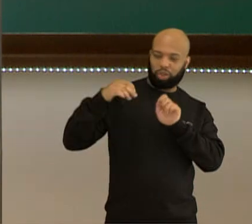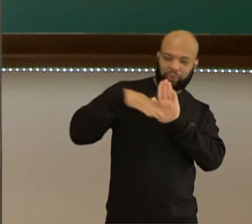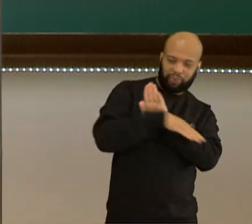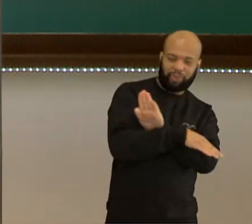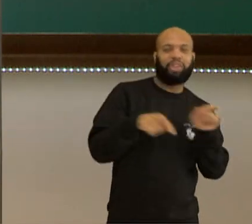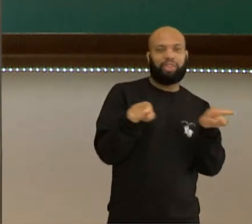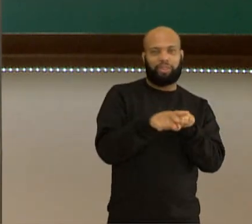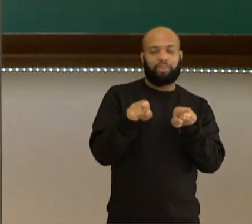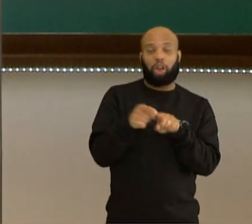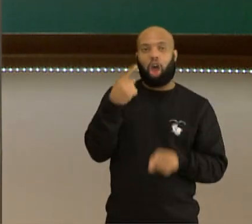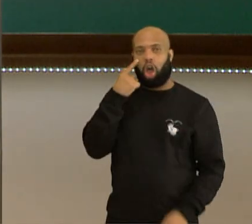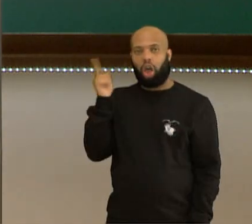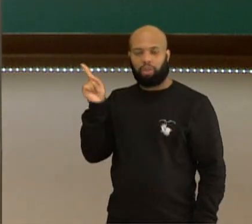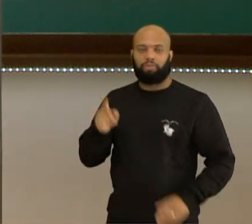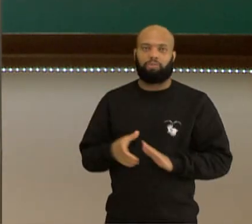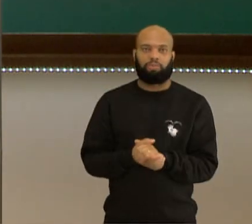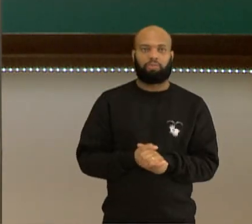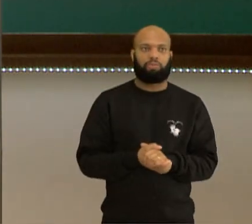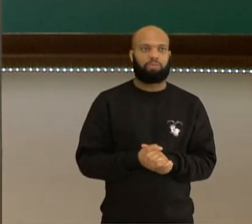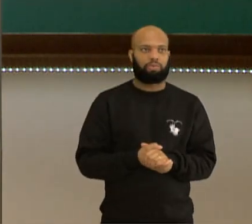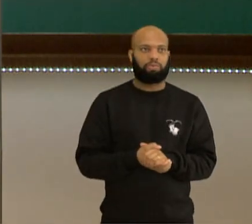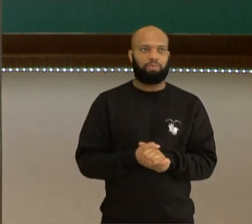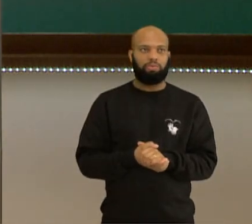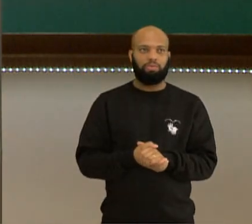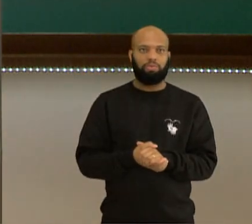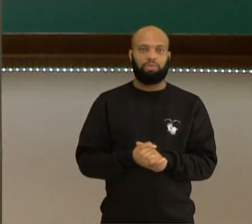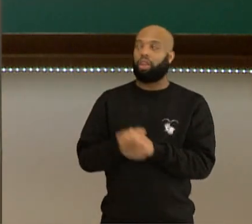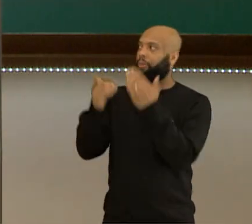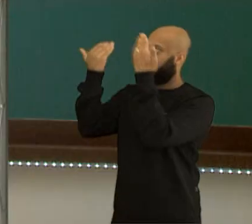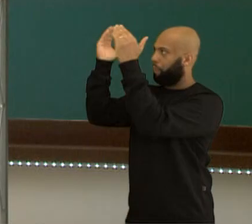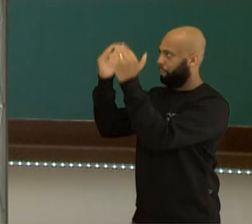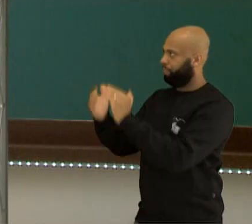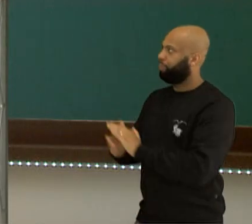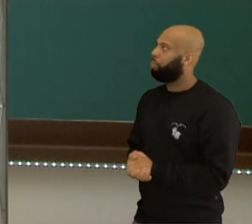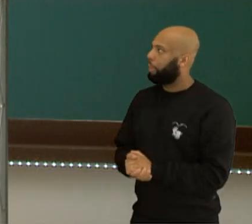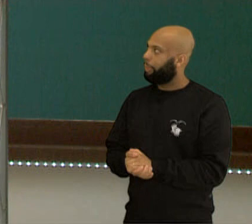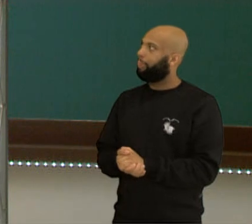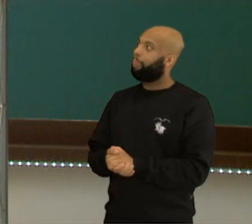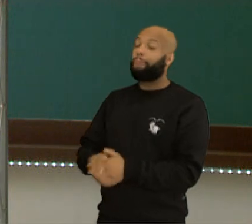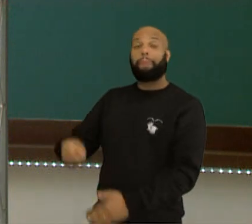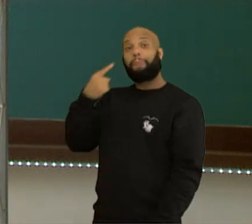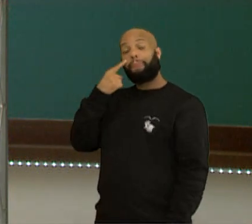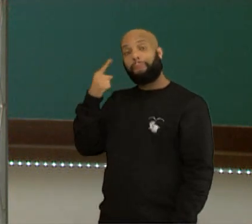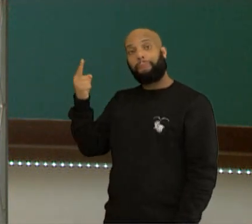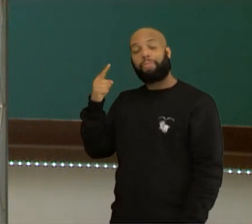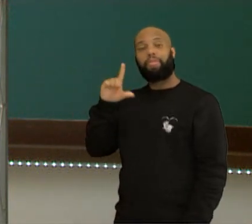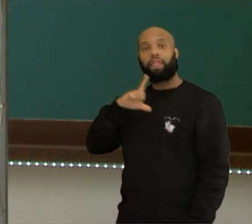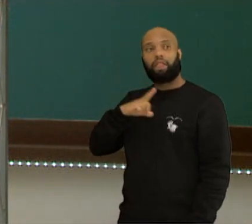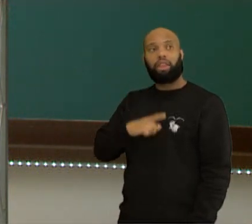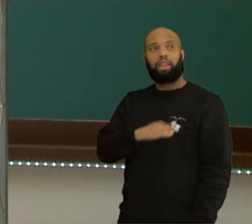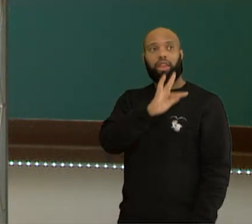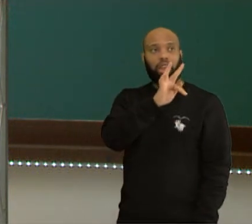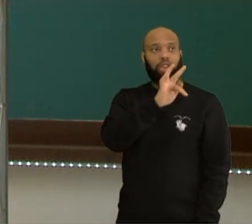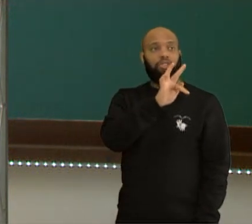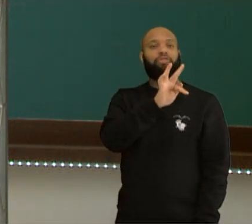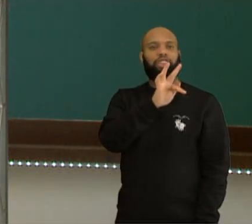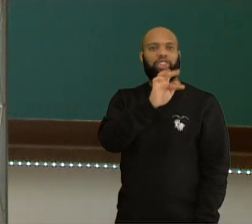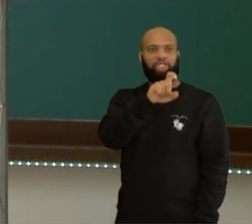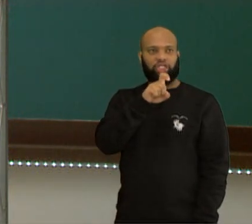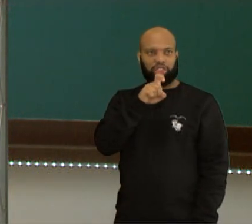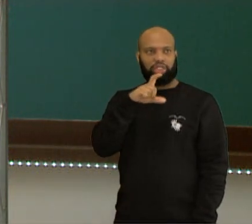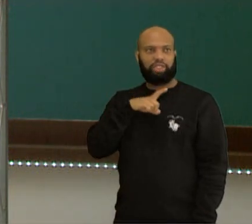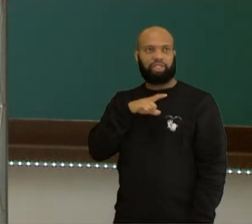observe aqui comigo. Então, bora lá. Então, vamos analisar aqui. Primeiro a f de x, ó, coloquei aqui em cima, né? Essa reta rosa,